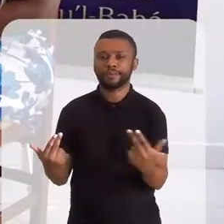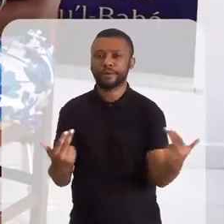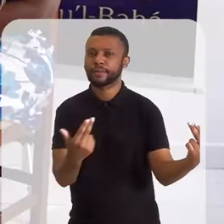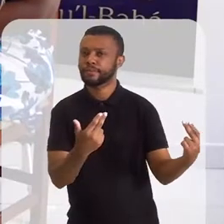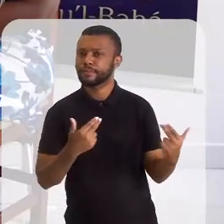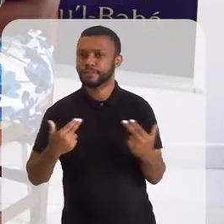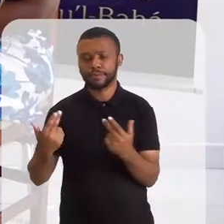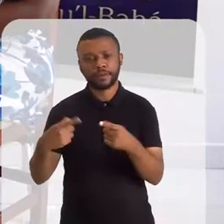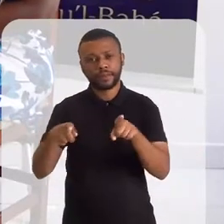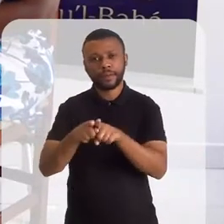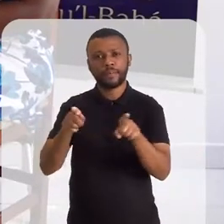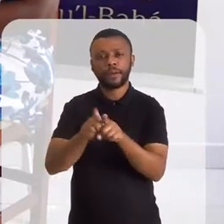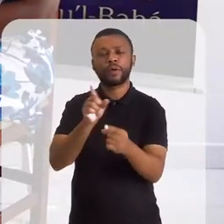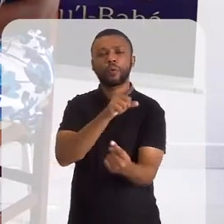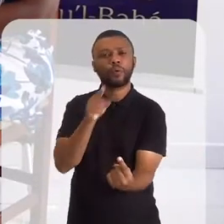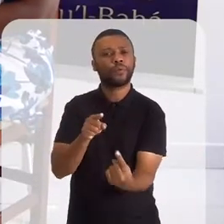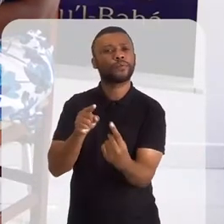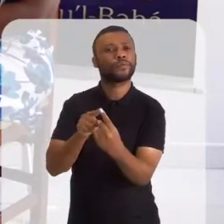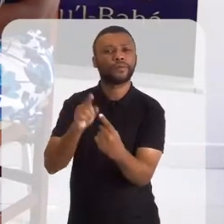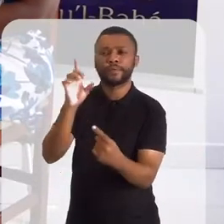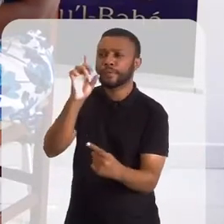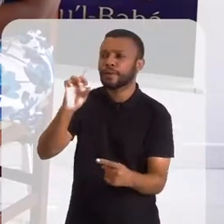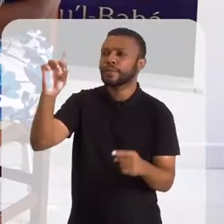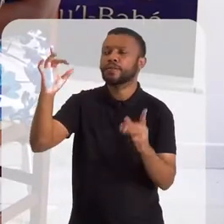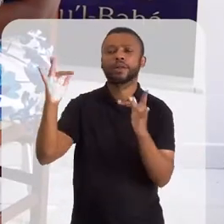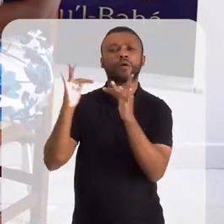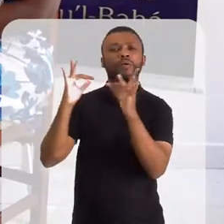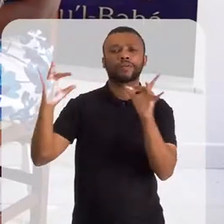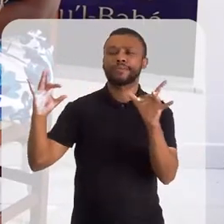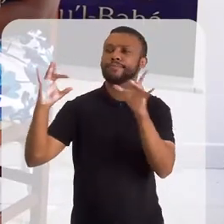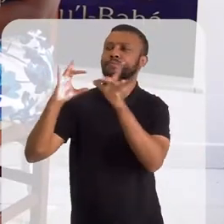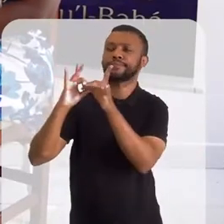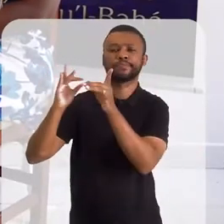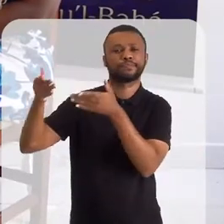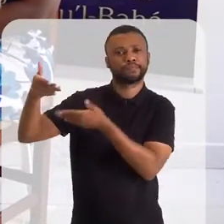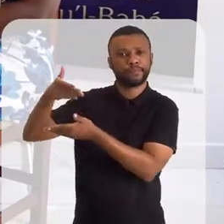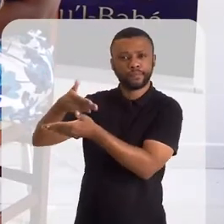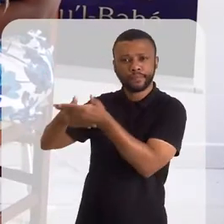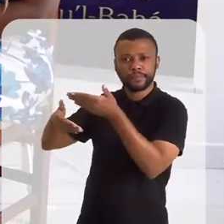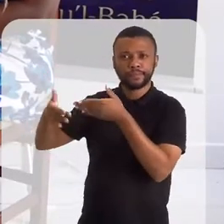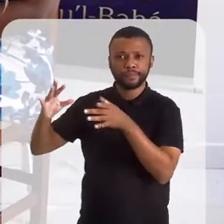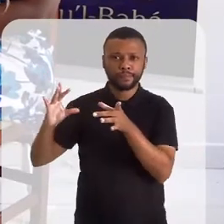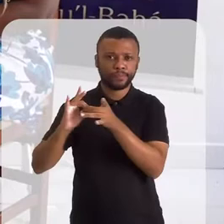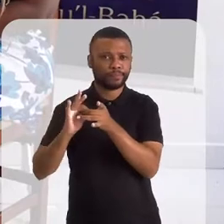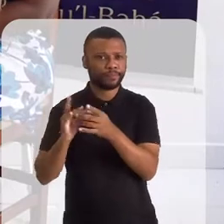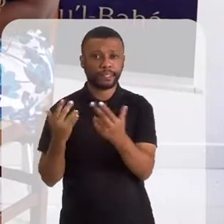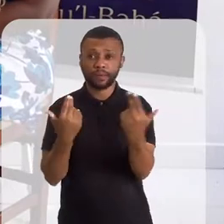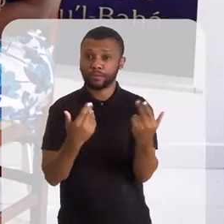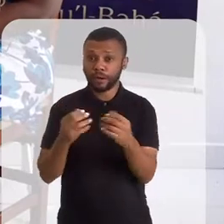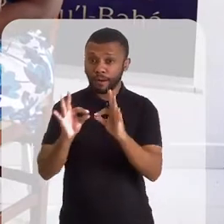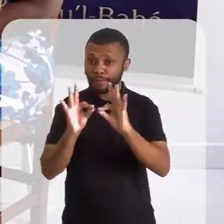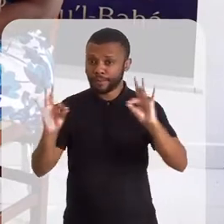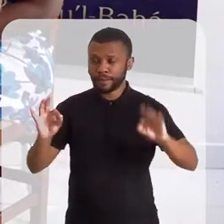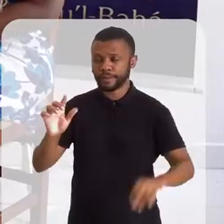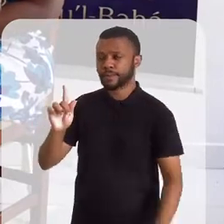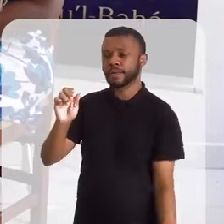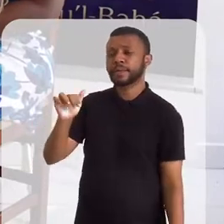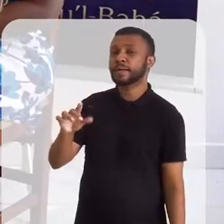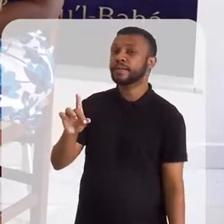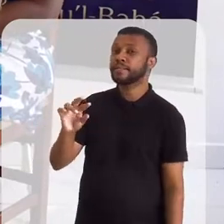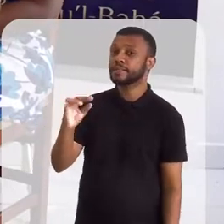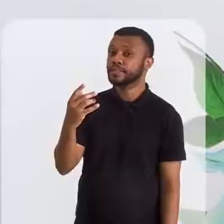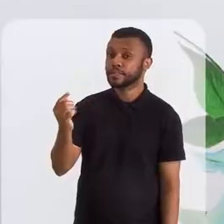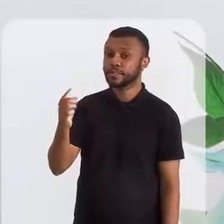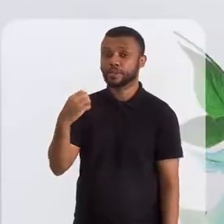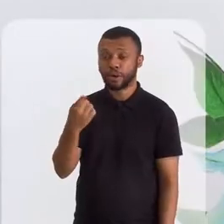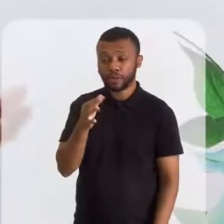outros fazem parte. E você sabe que as outras também fazem para se conectar a Deus, exatamente, né? Exatamente, exatamente. Quer dizer, como disse